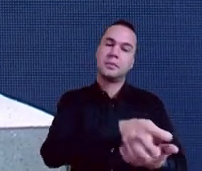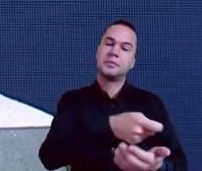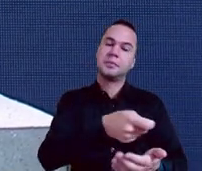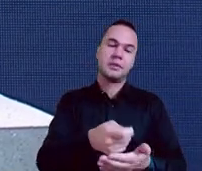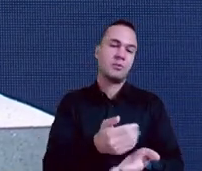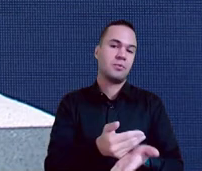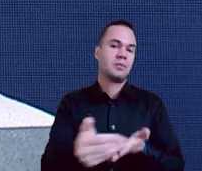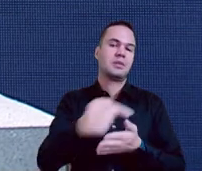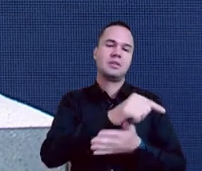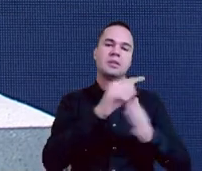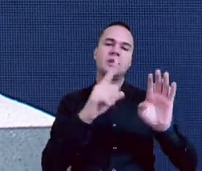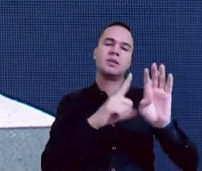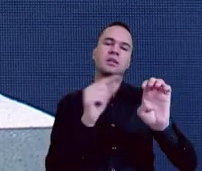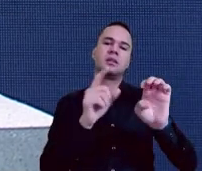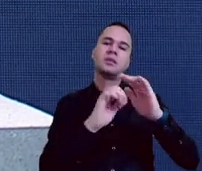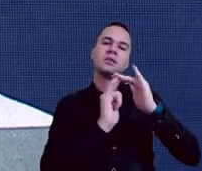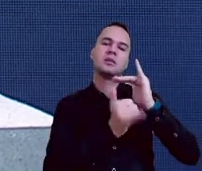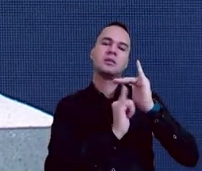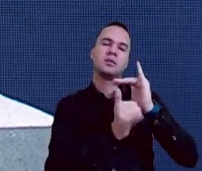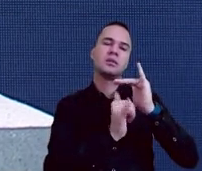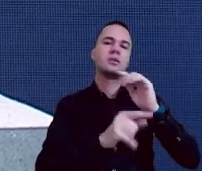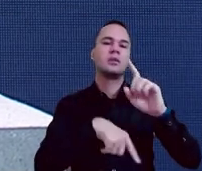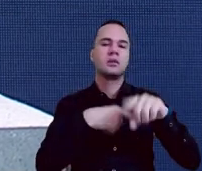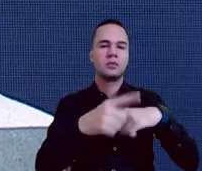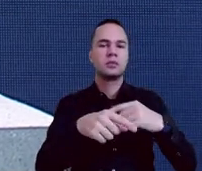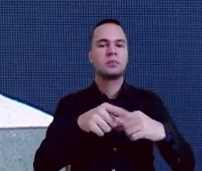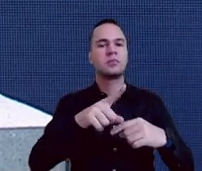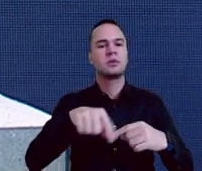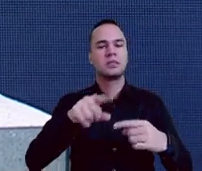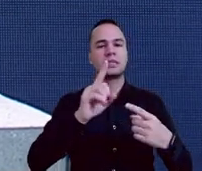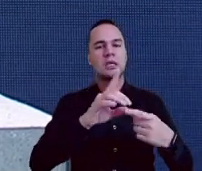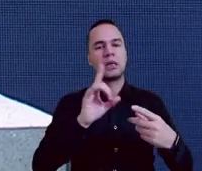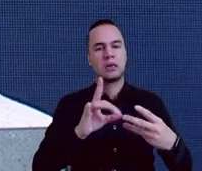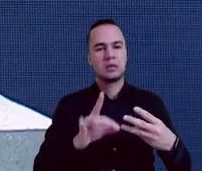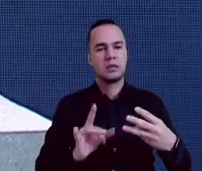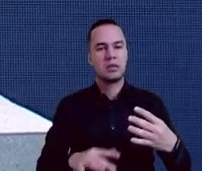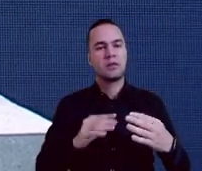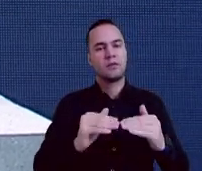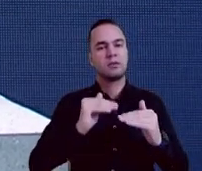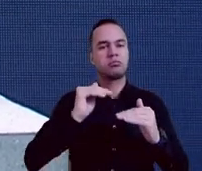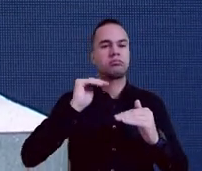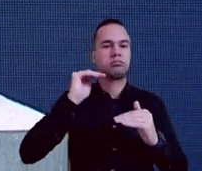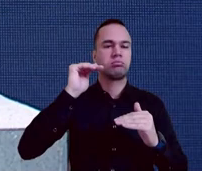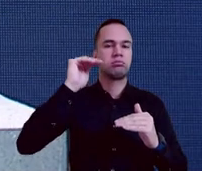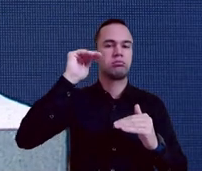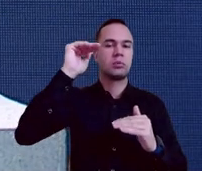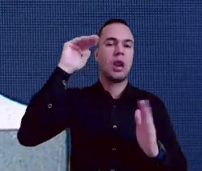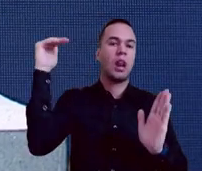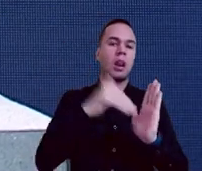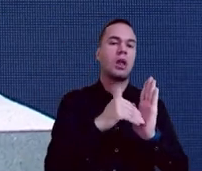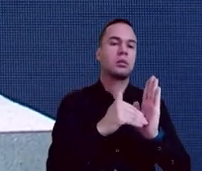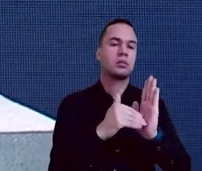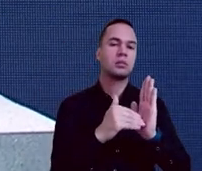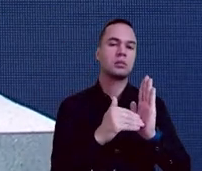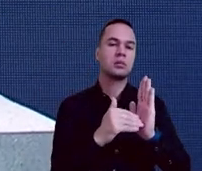estartados depois a vara depois vai ligar e vai subindo nesse escadinha até chegar lá